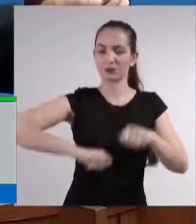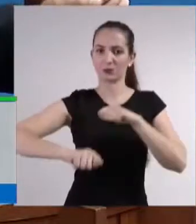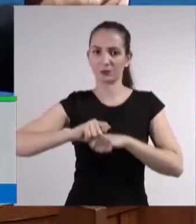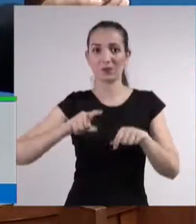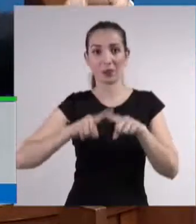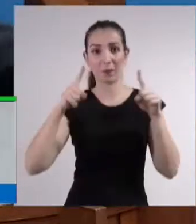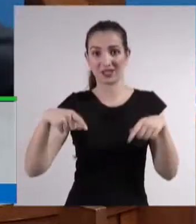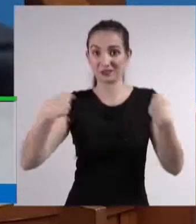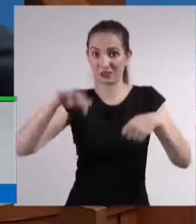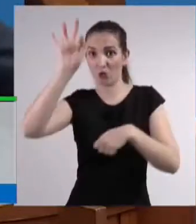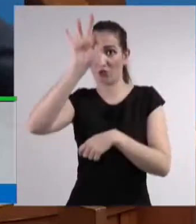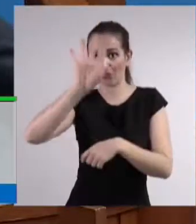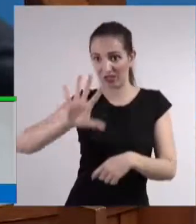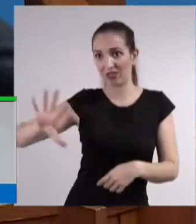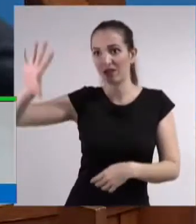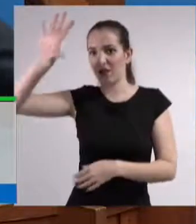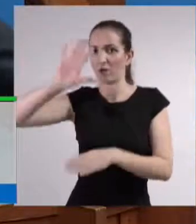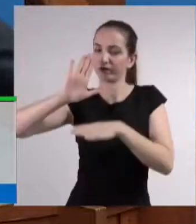apoio federal.